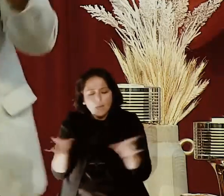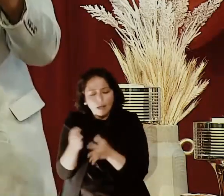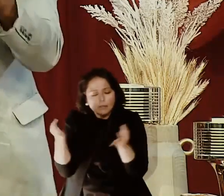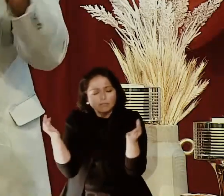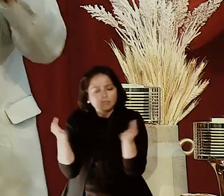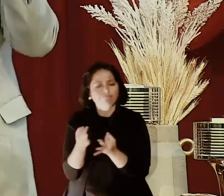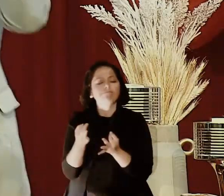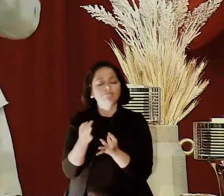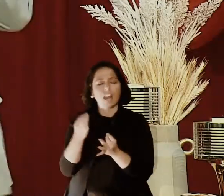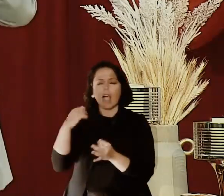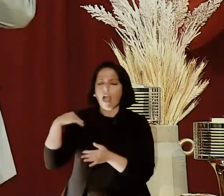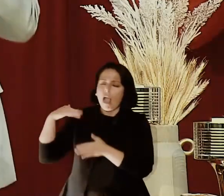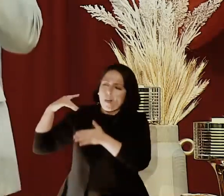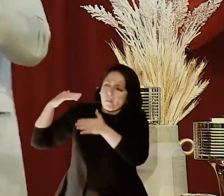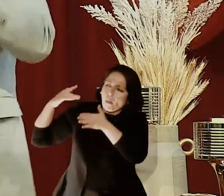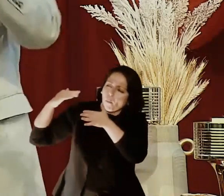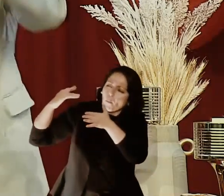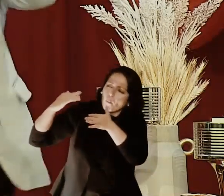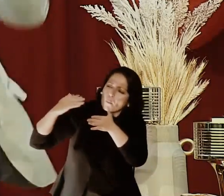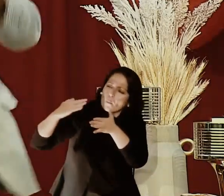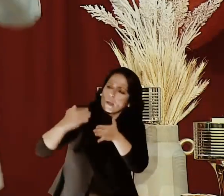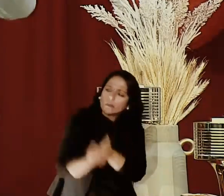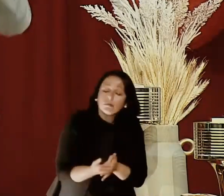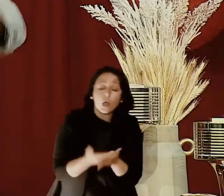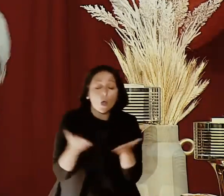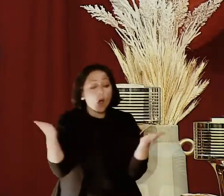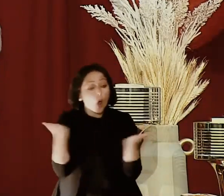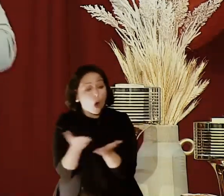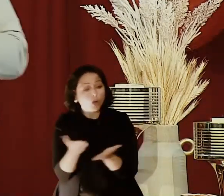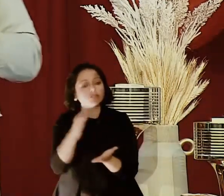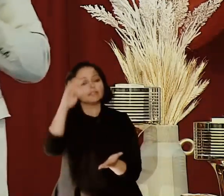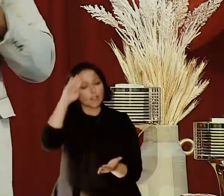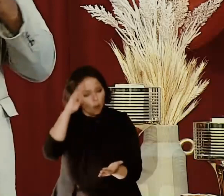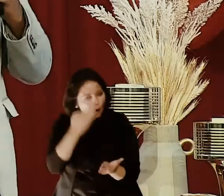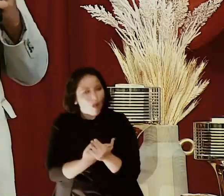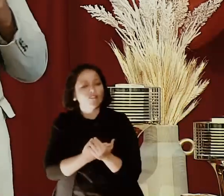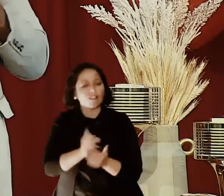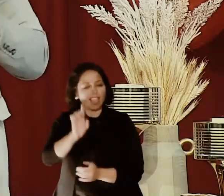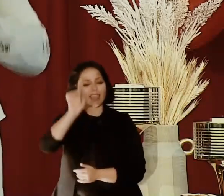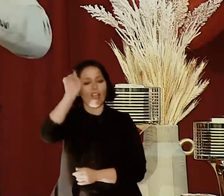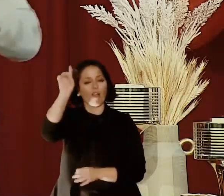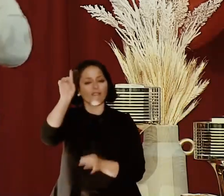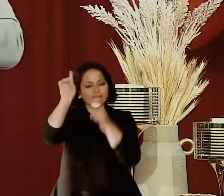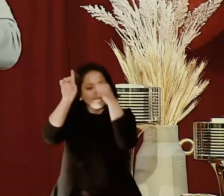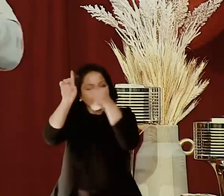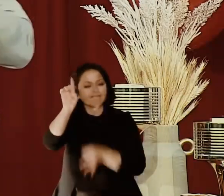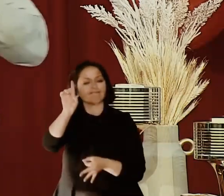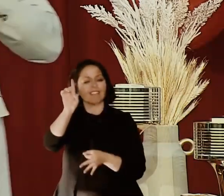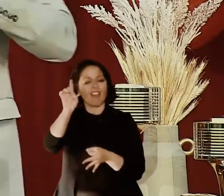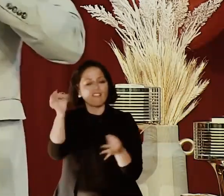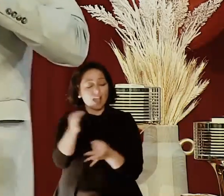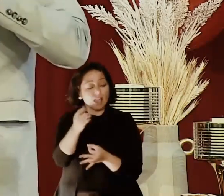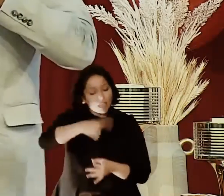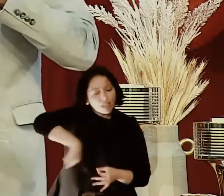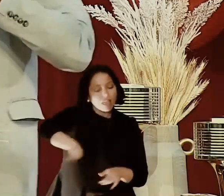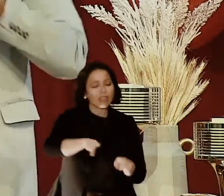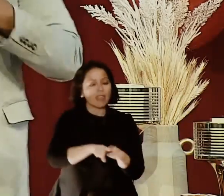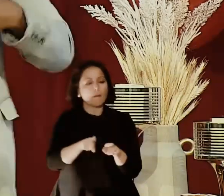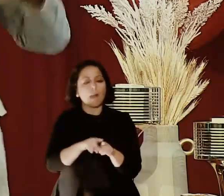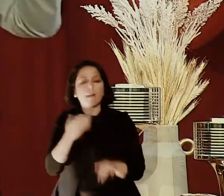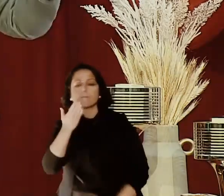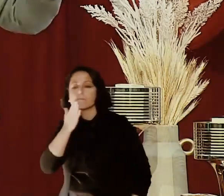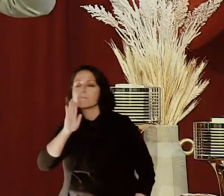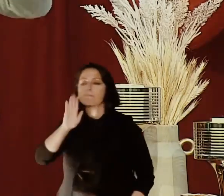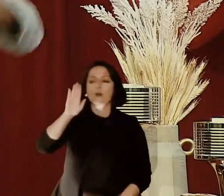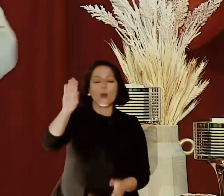Testamento, e ao longo da história, nós podemos hoje estar confiantes de que Deus vai cumprir as promessas que ainda aguardam